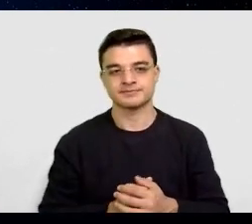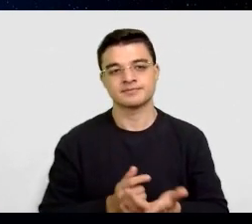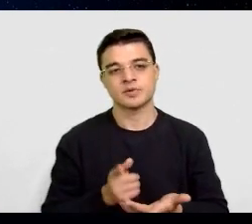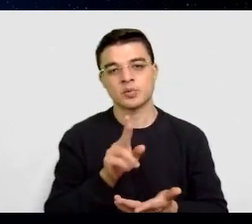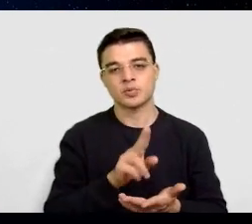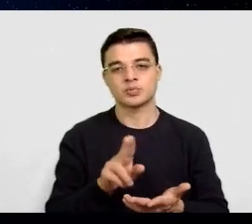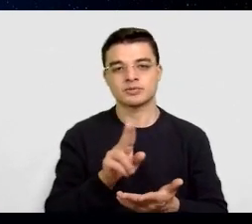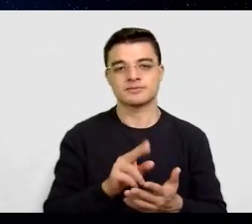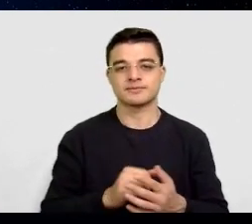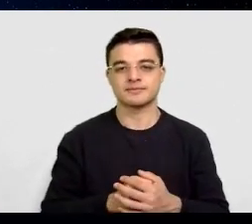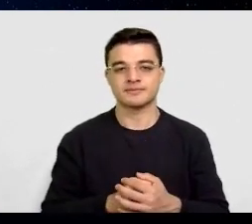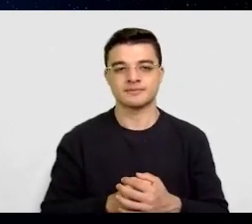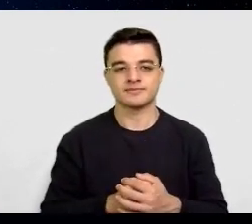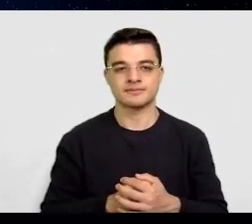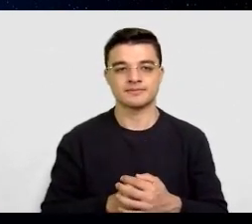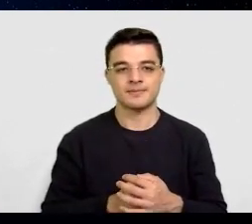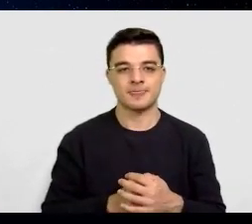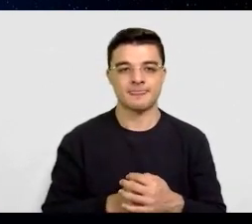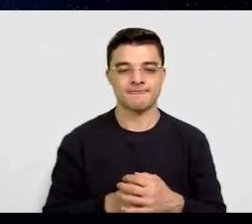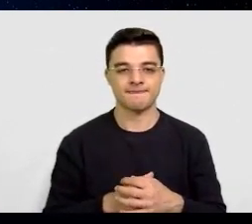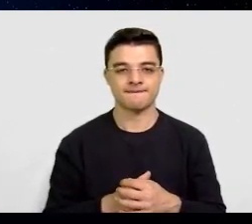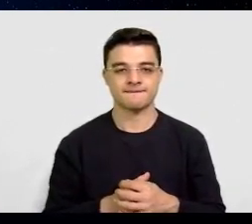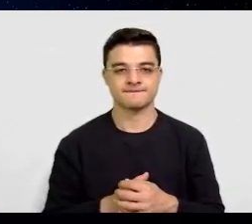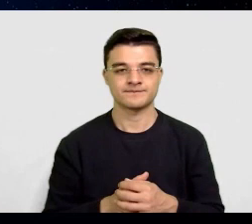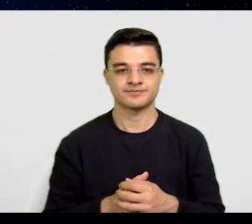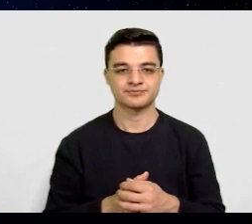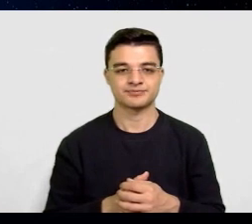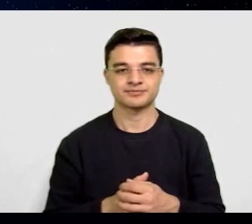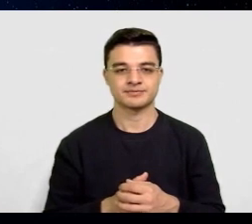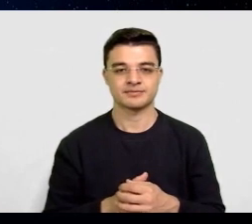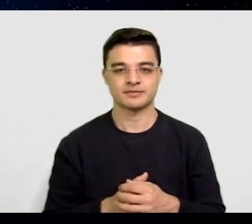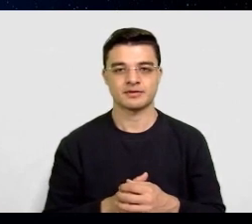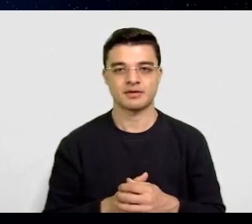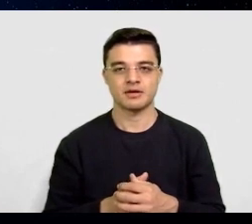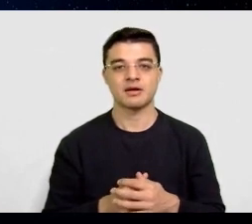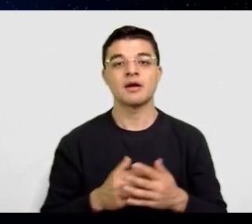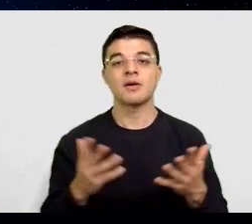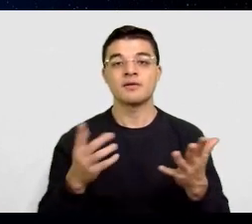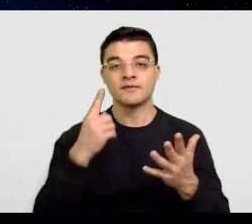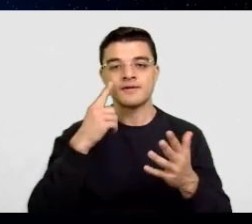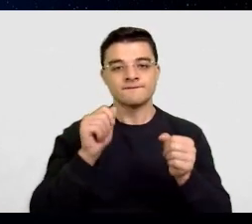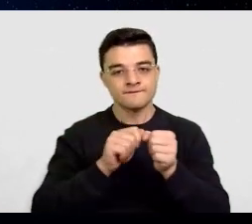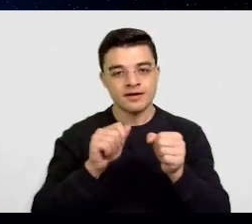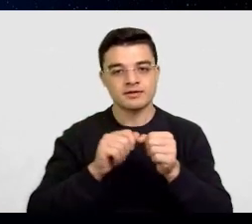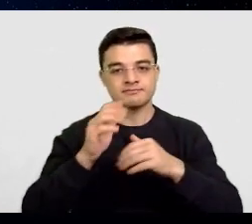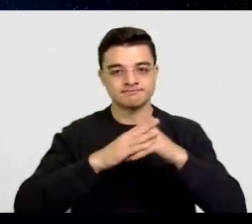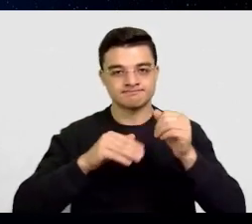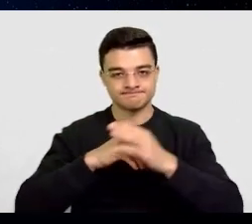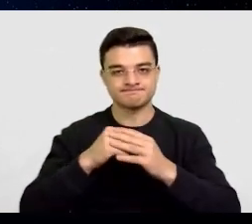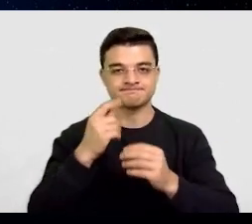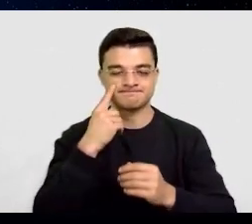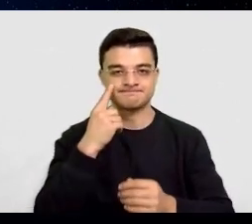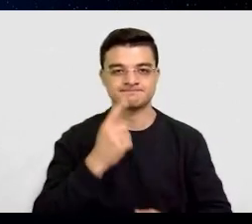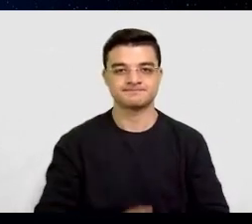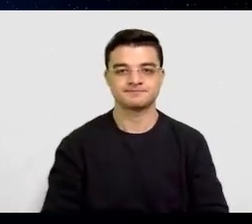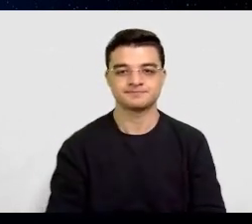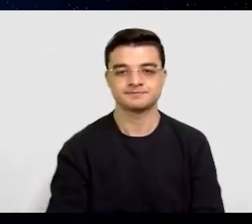caminho. Ok, vamos para a parte um pouco mais prática.